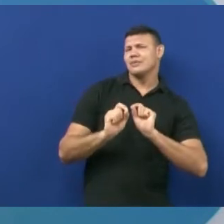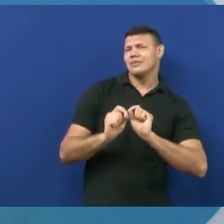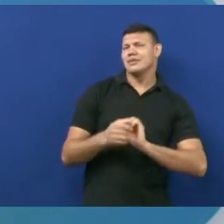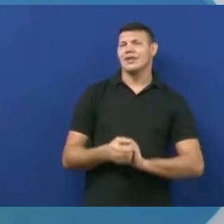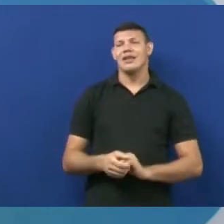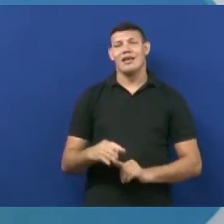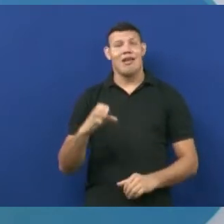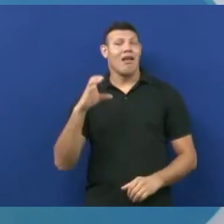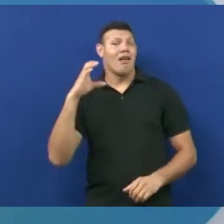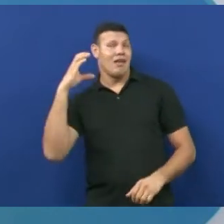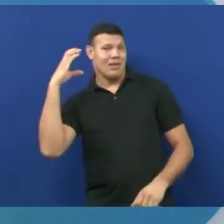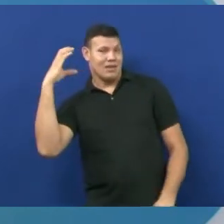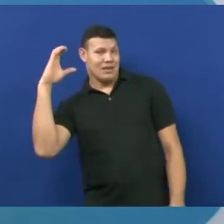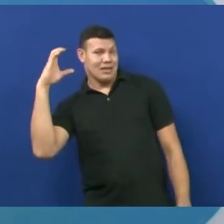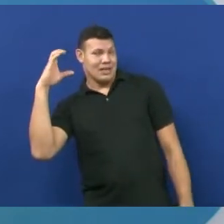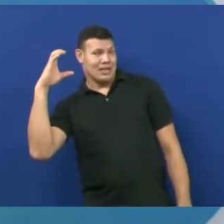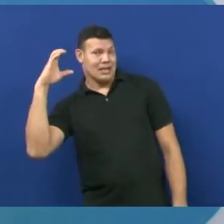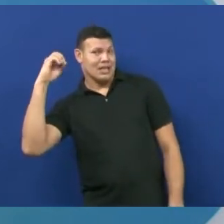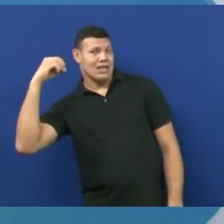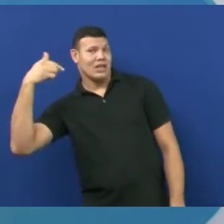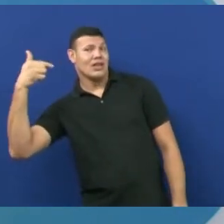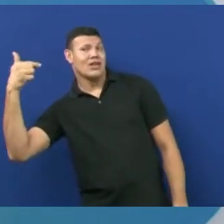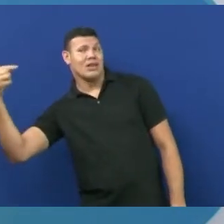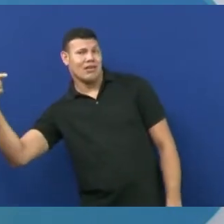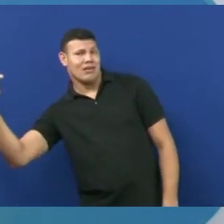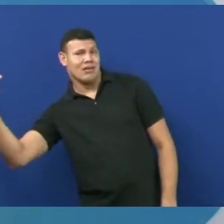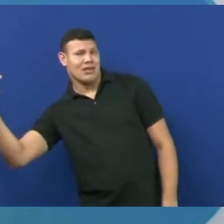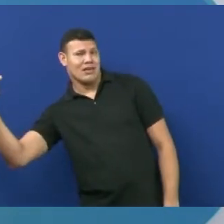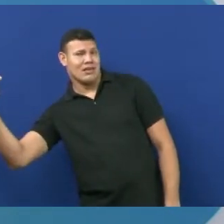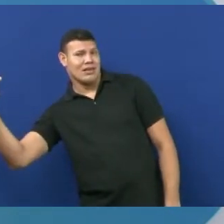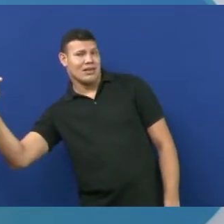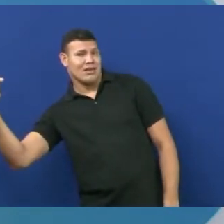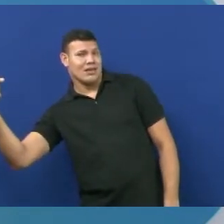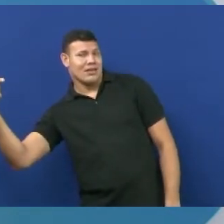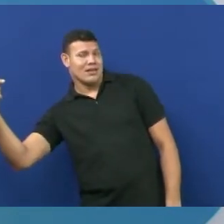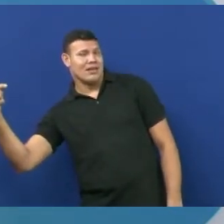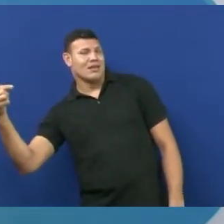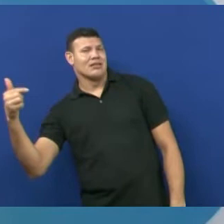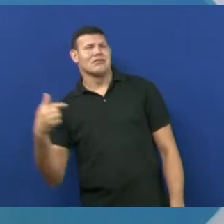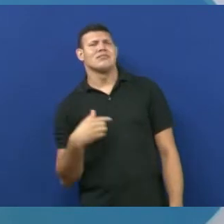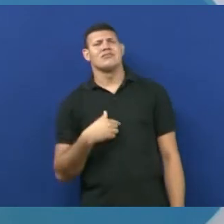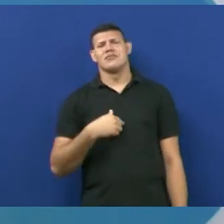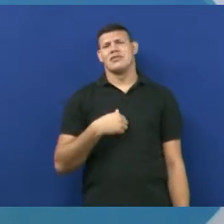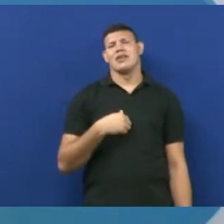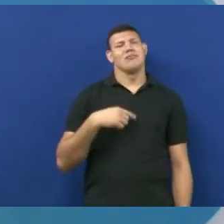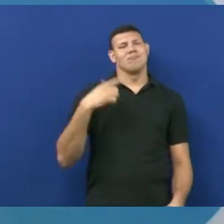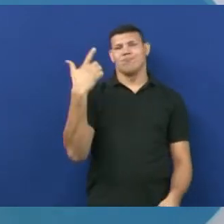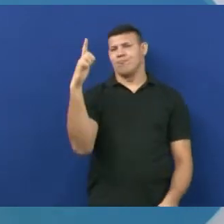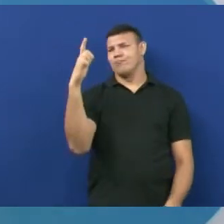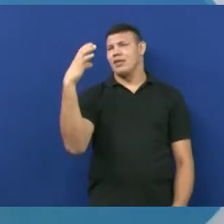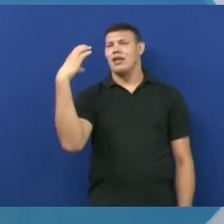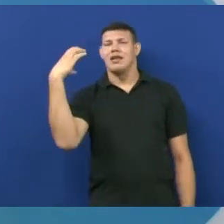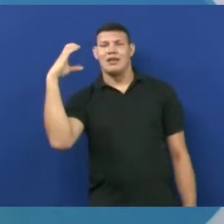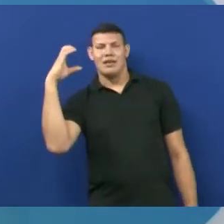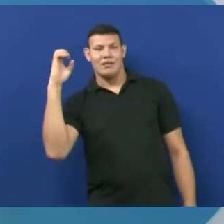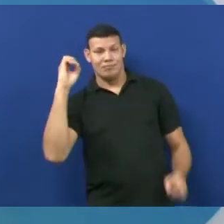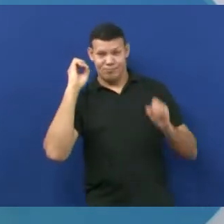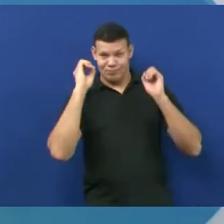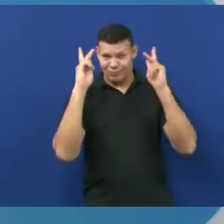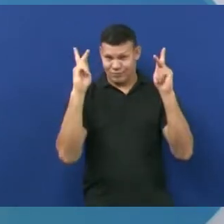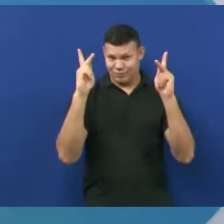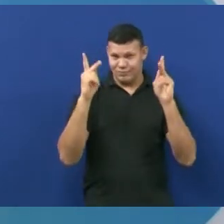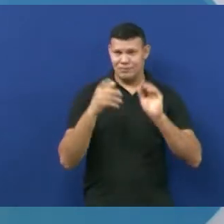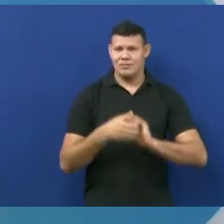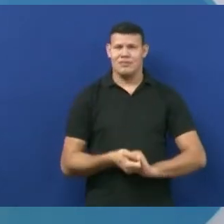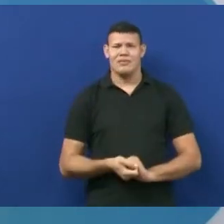ele não é um elemento orgânico e ele é, de fato, um elemento inorgânico, certo?